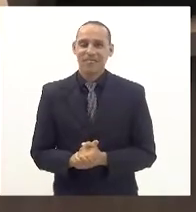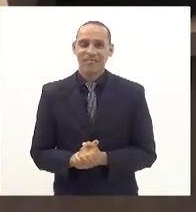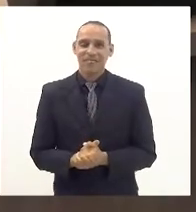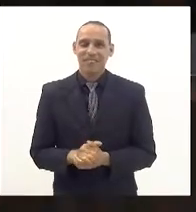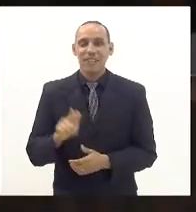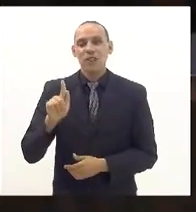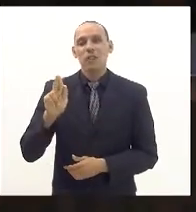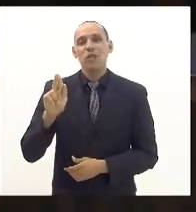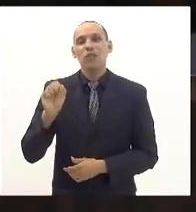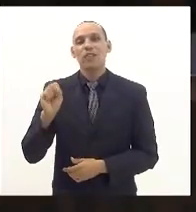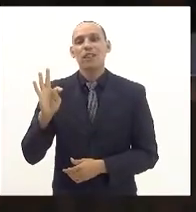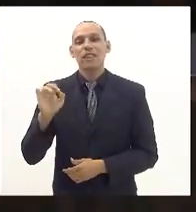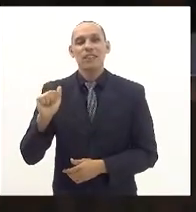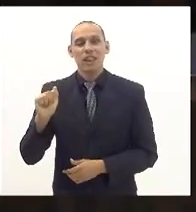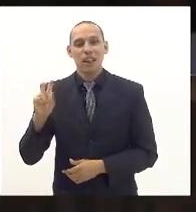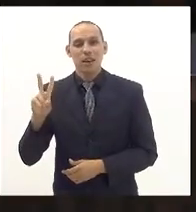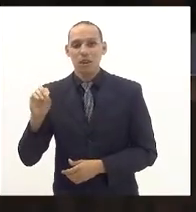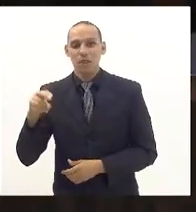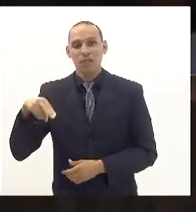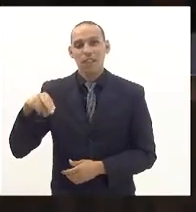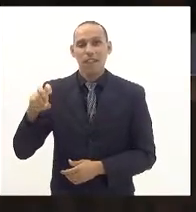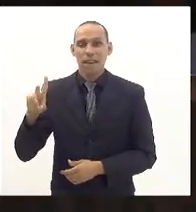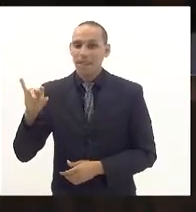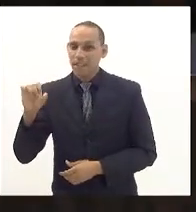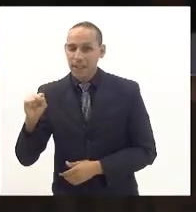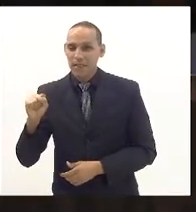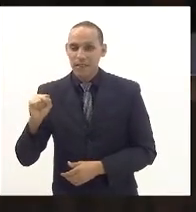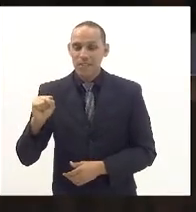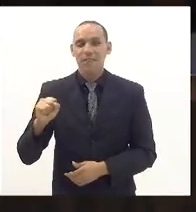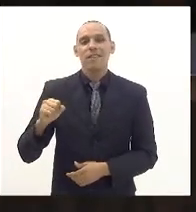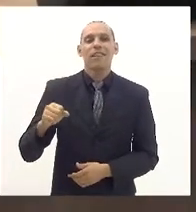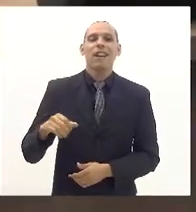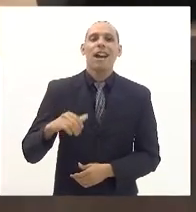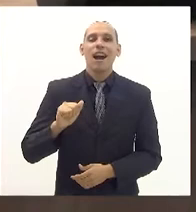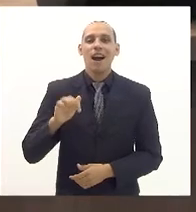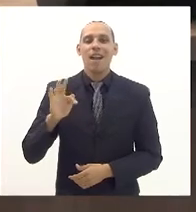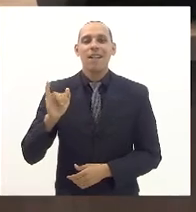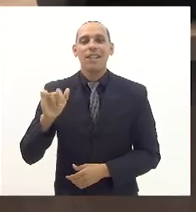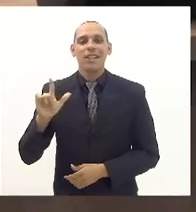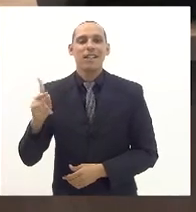o Gustavo se Gustavo Neves afilhado do homenageado